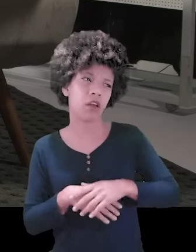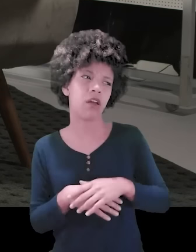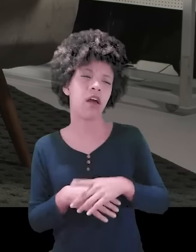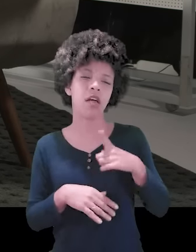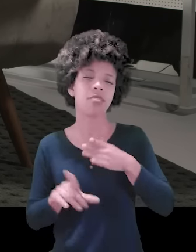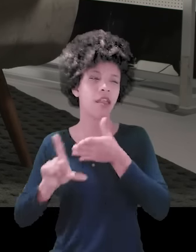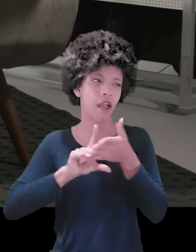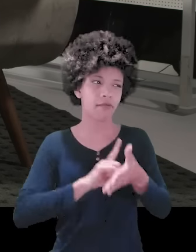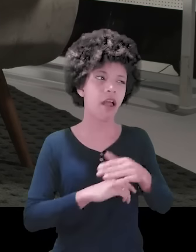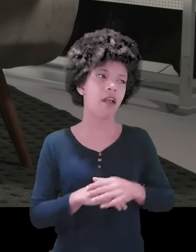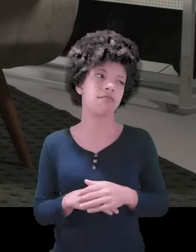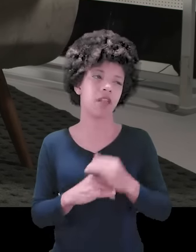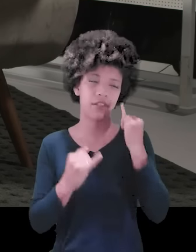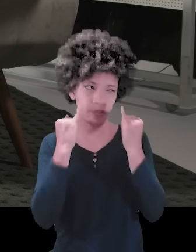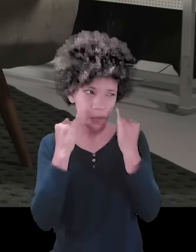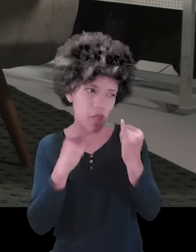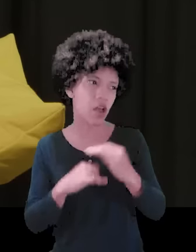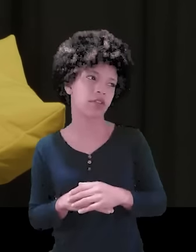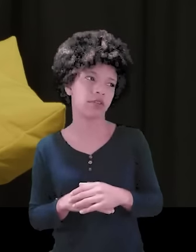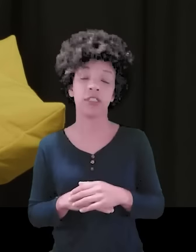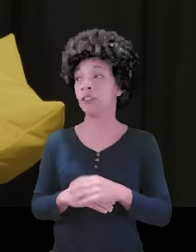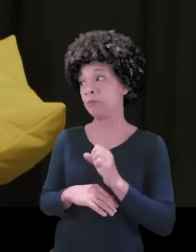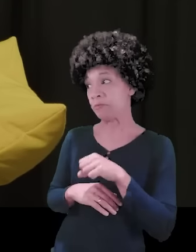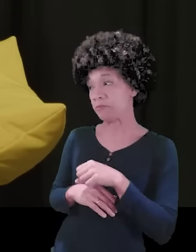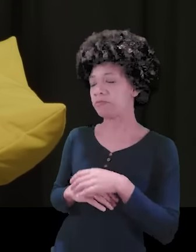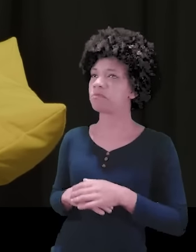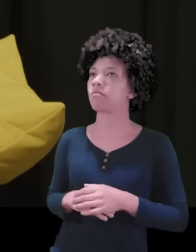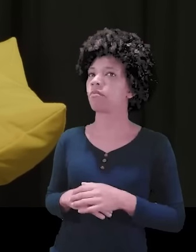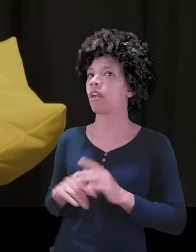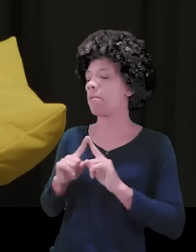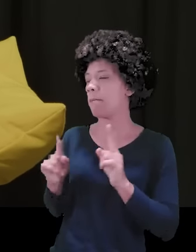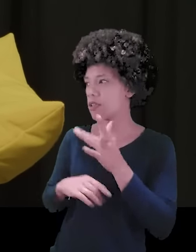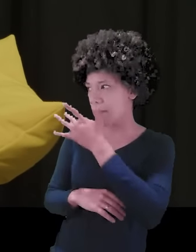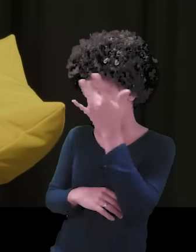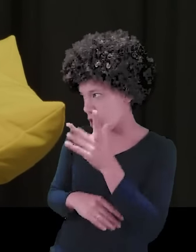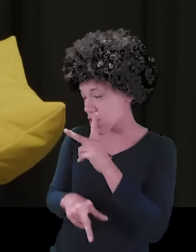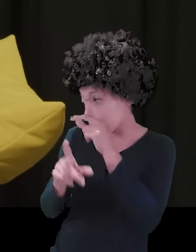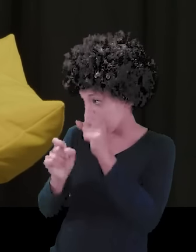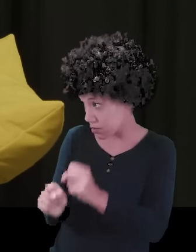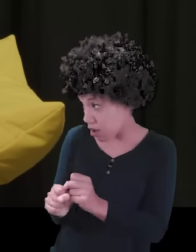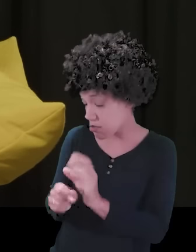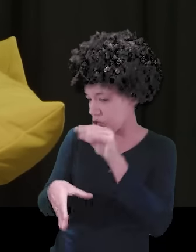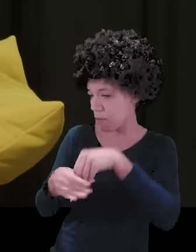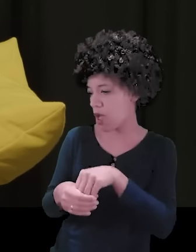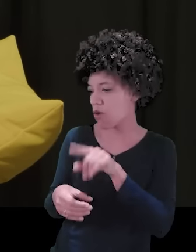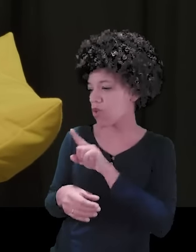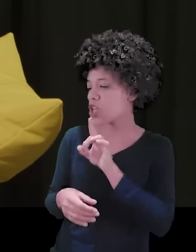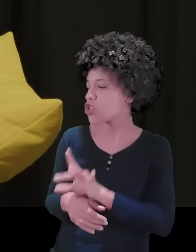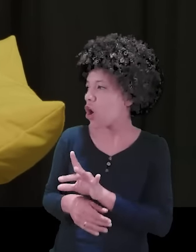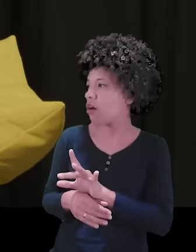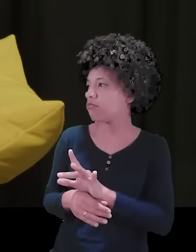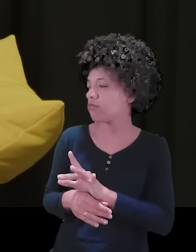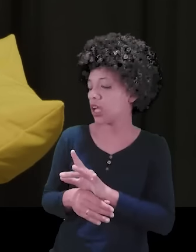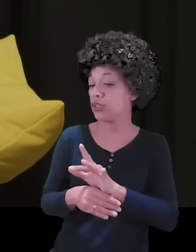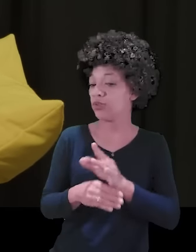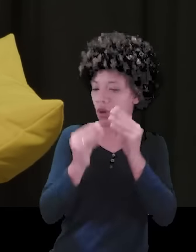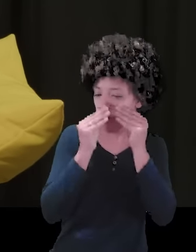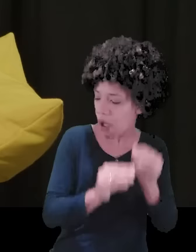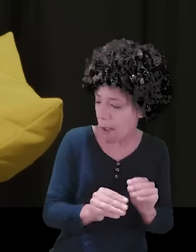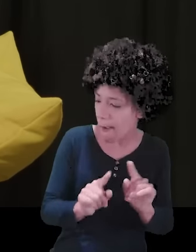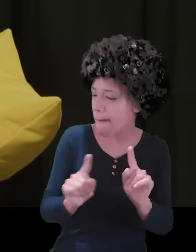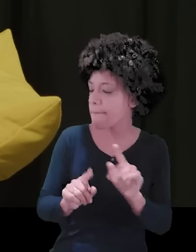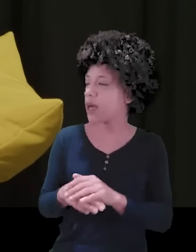acesso as coisas né uma pessoa ruim quando eu falo de pessoas Poderosas no meio Eu não tô saindo para o lugar do Calypso ido tá